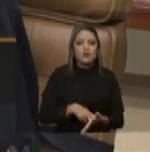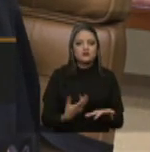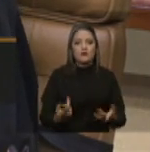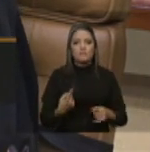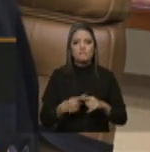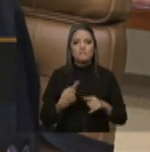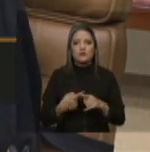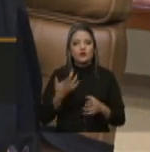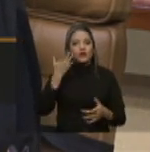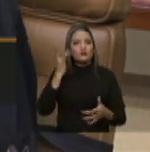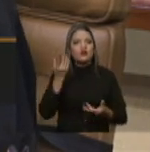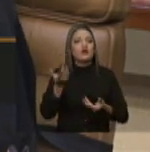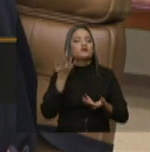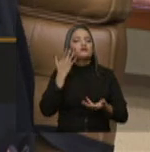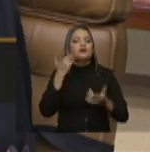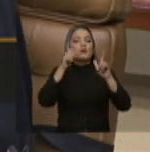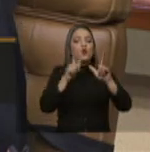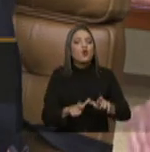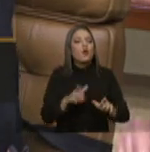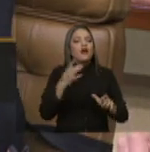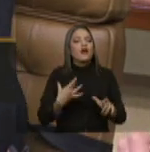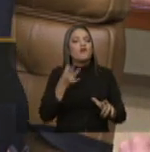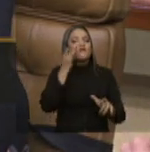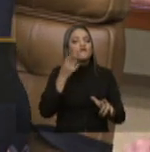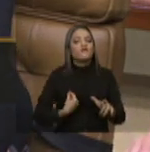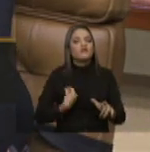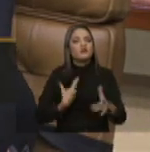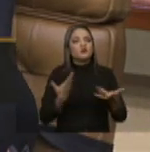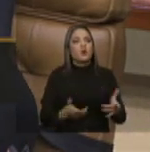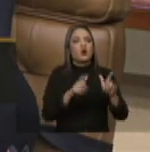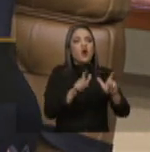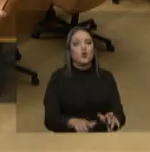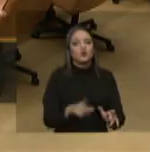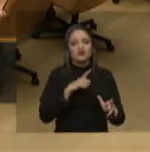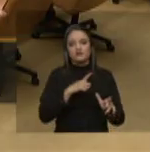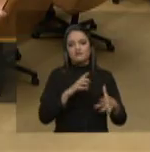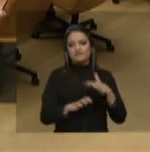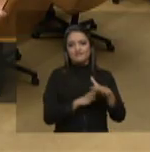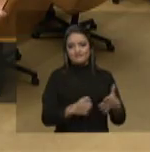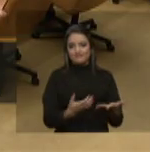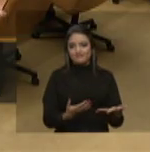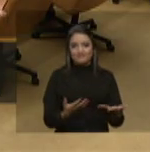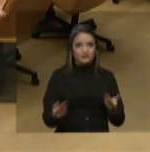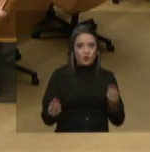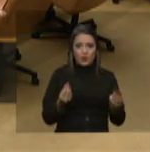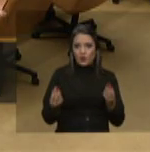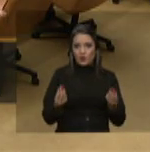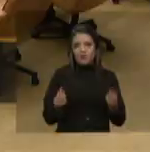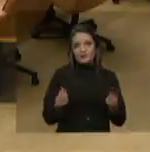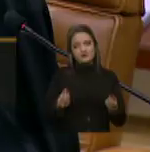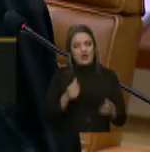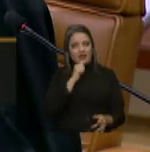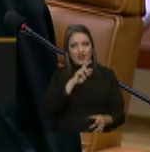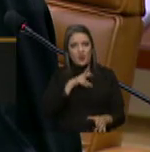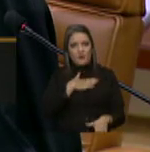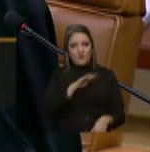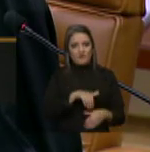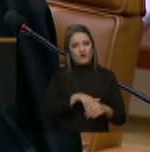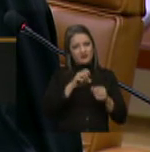definição de sede material só isso apenas e não tô adiantando bem voto apenas apontar isso é